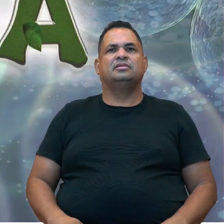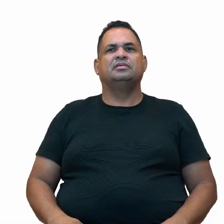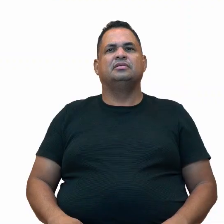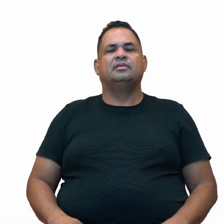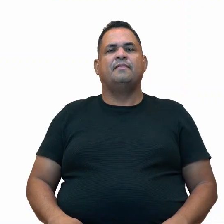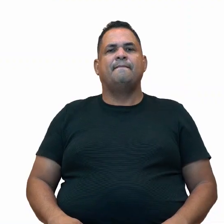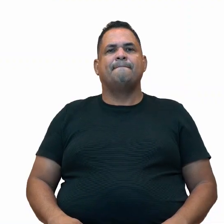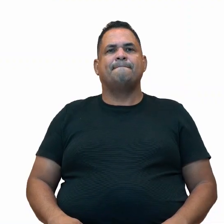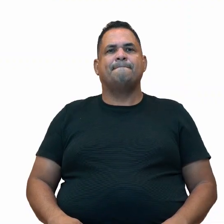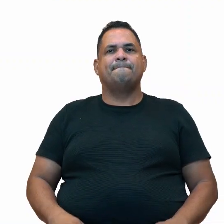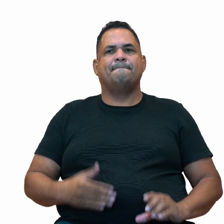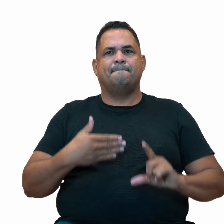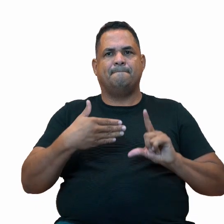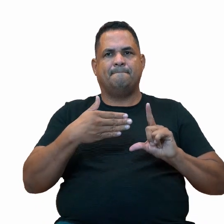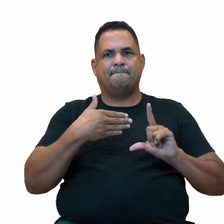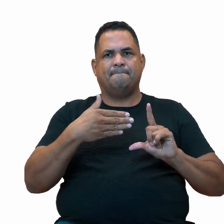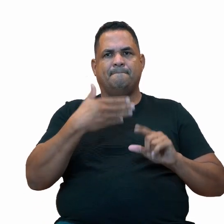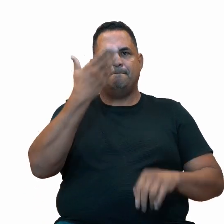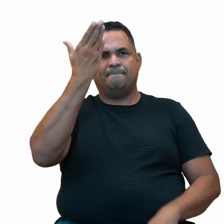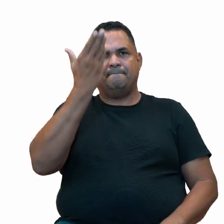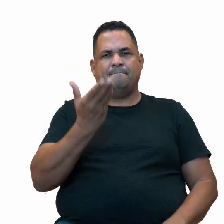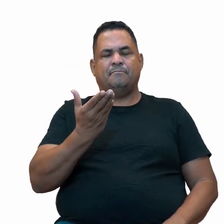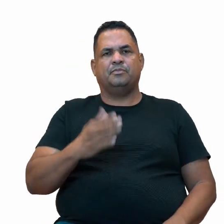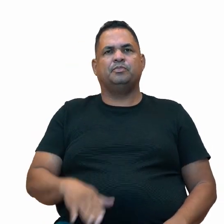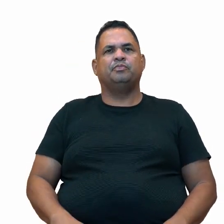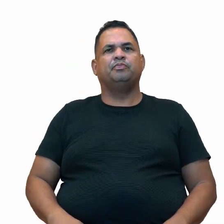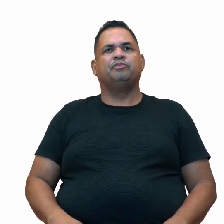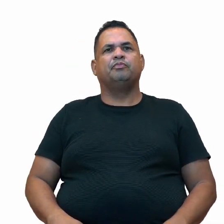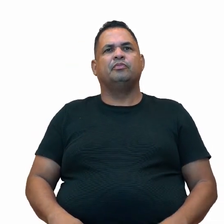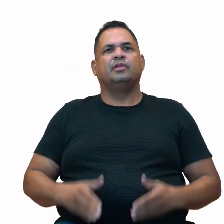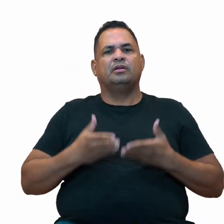no nosso quadro. Vamos falar sobre a